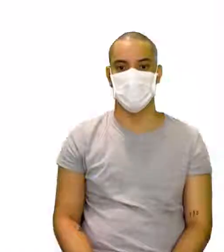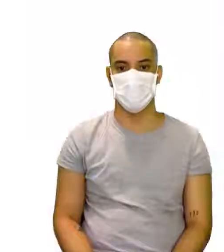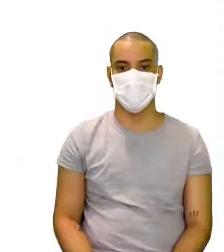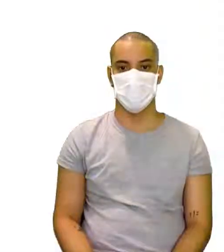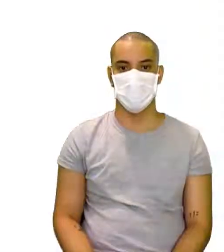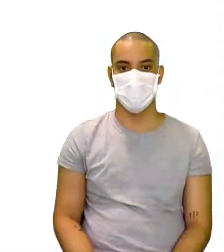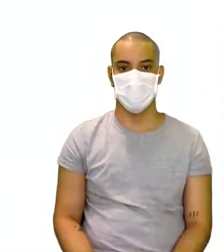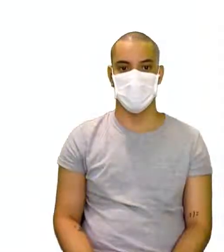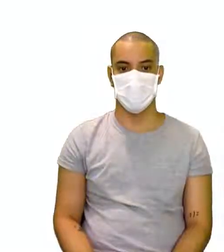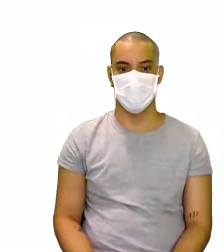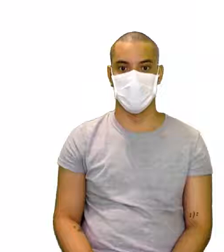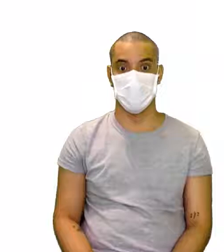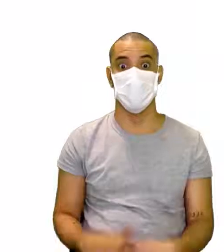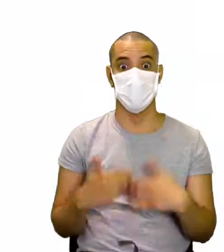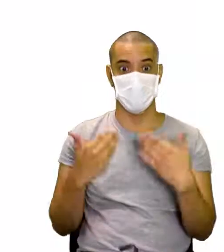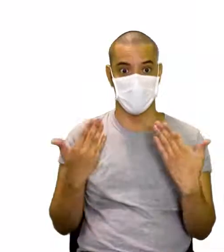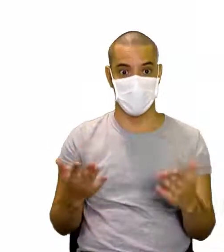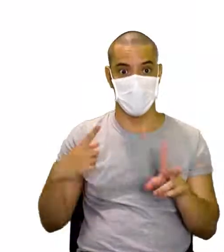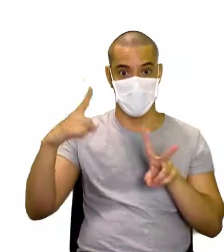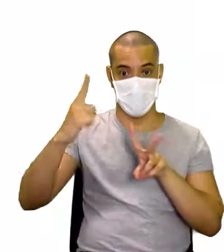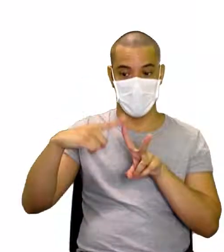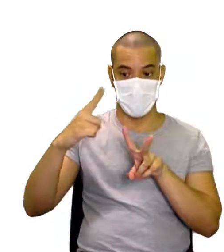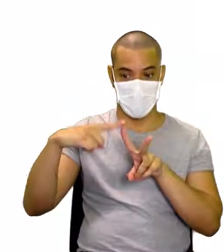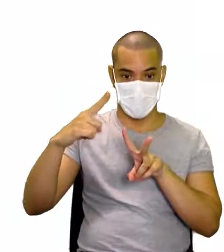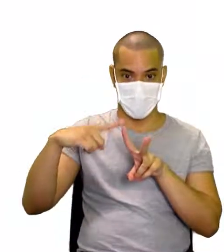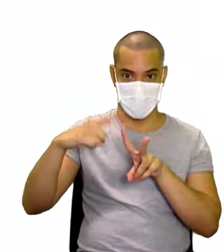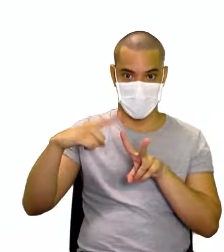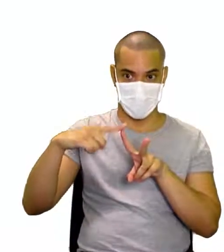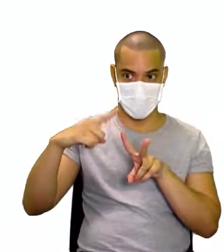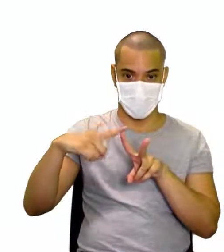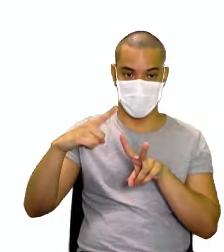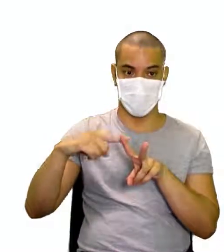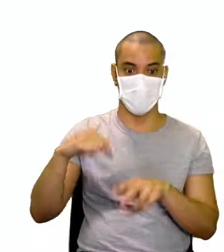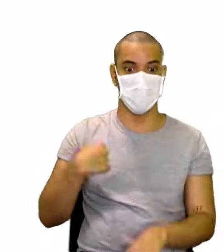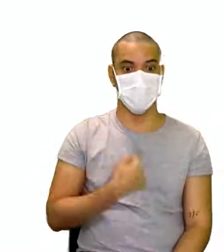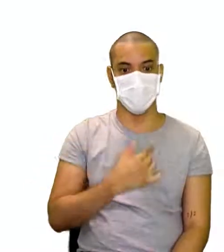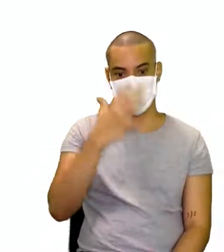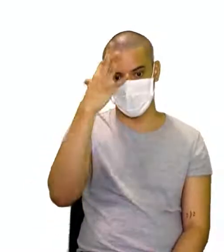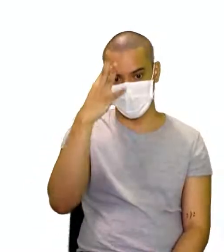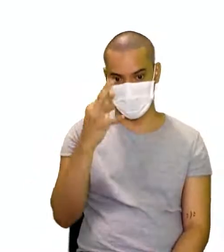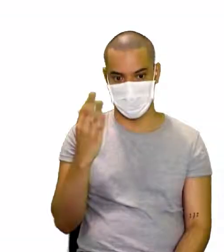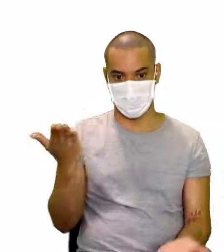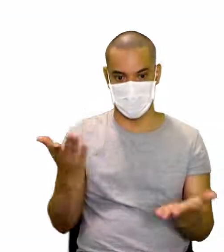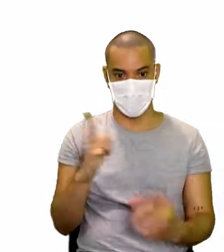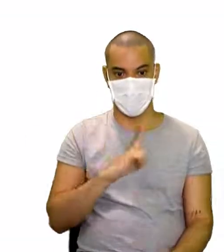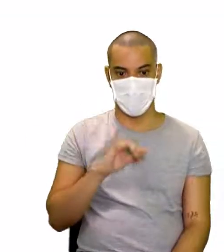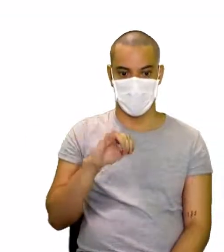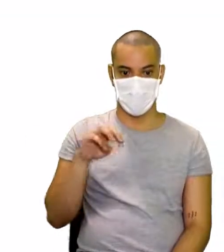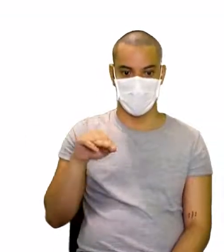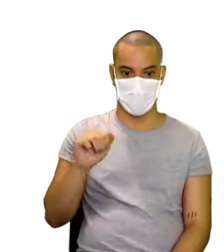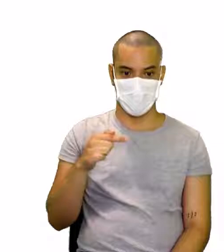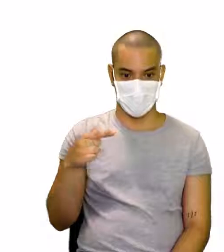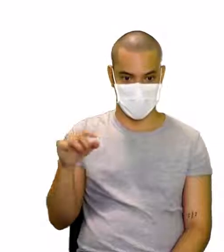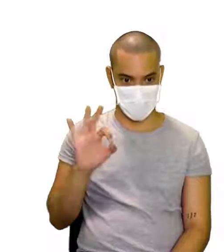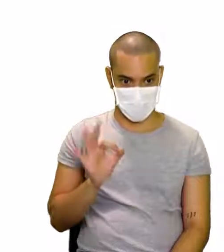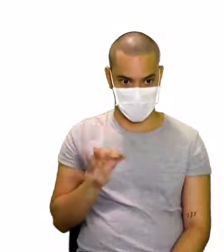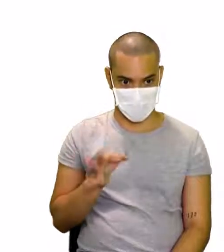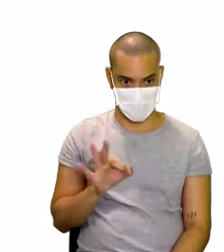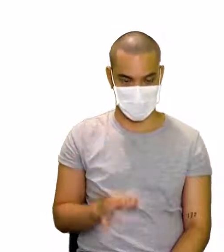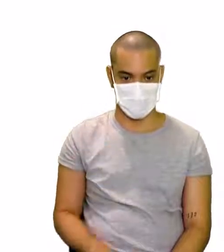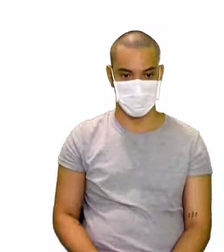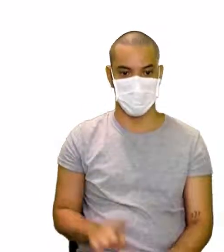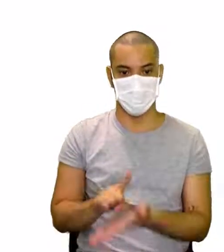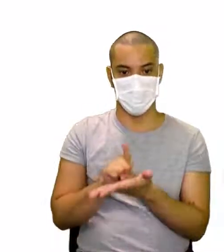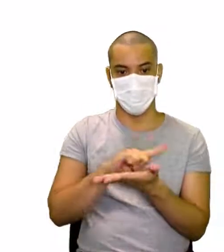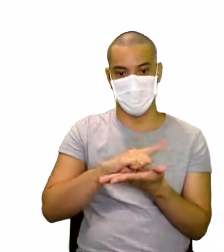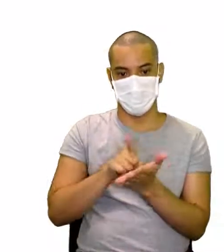só. Então, galerinha, esse vetor, vamos entender ele agora. Nós temos aqui um ímã, certo? Aqui tem a